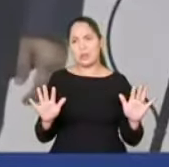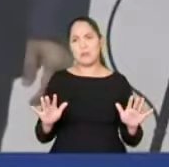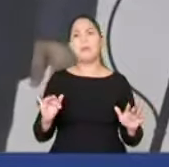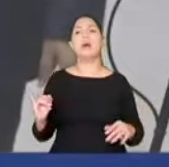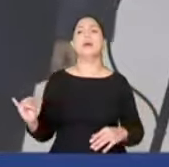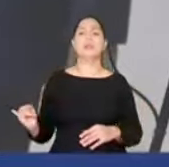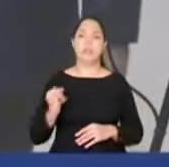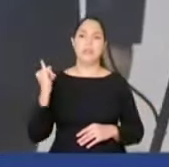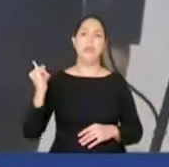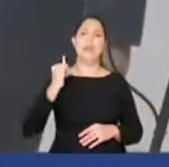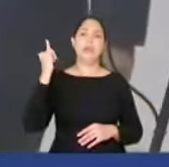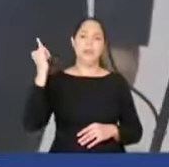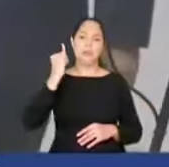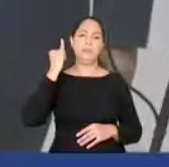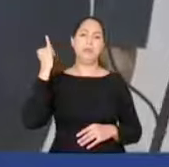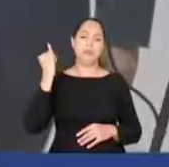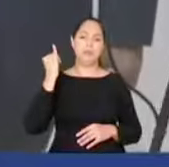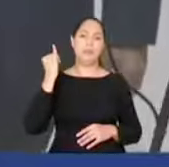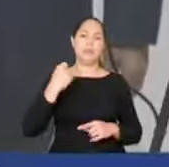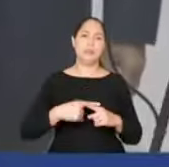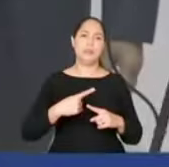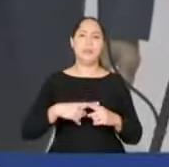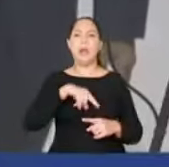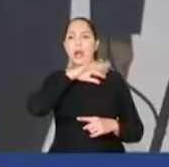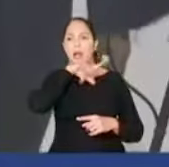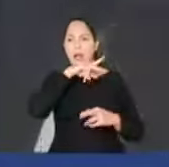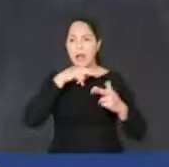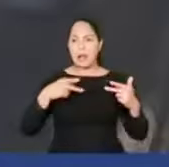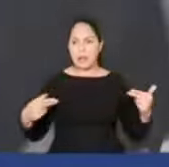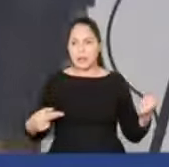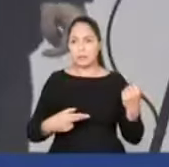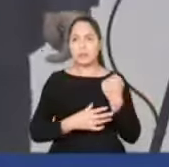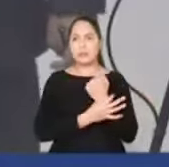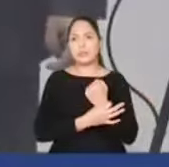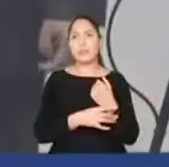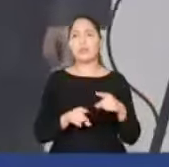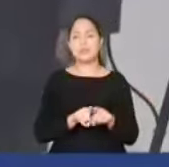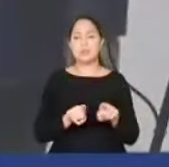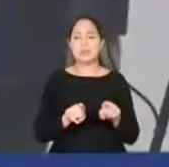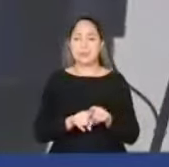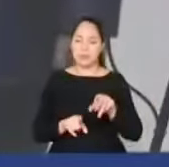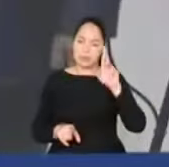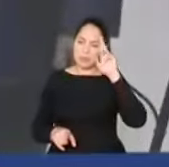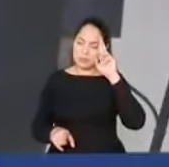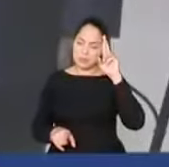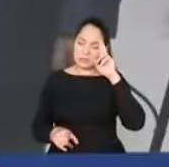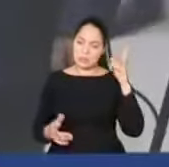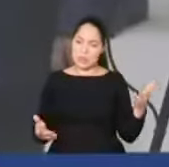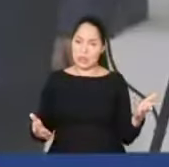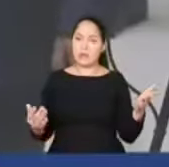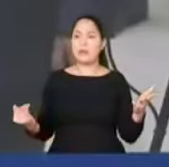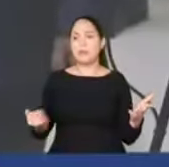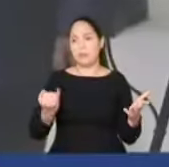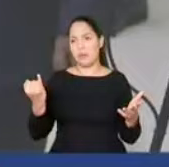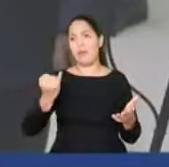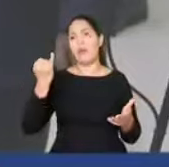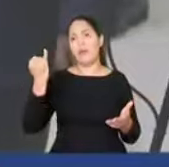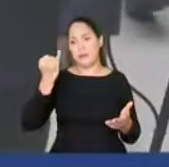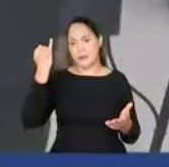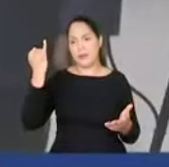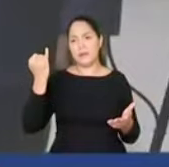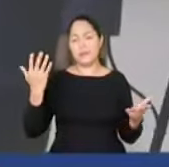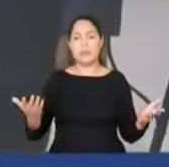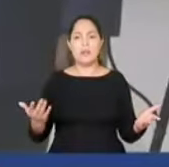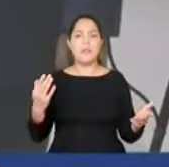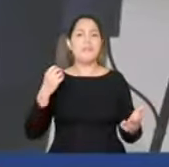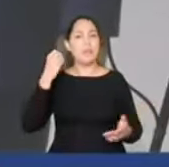para a segurança dos pets e a tranquilidade aos seus tutores quando tiverem que fazer uma viagem. Por isso, agradeço a todos os